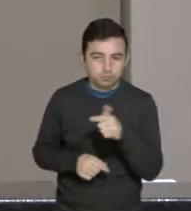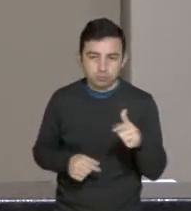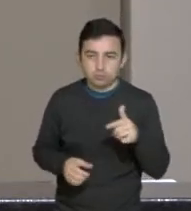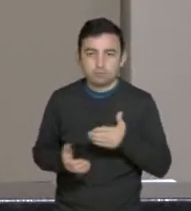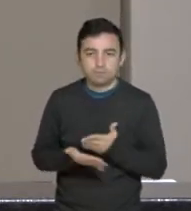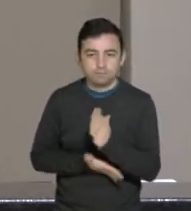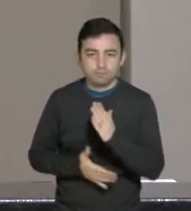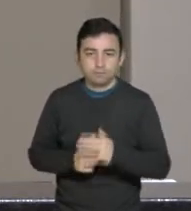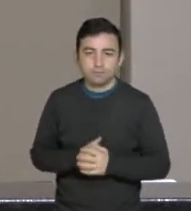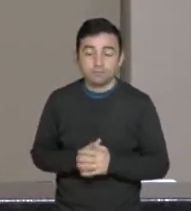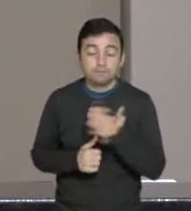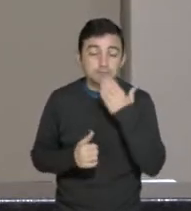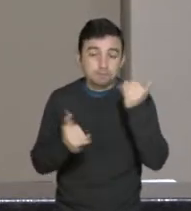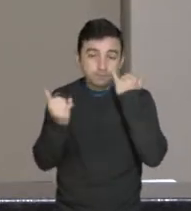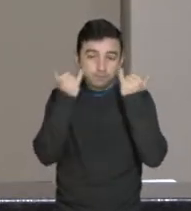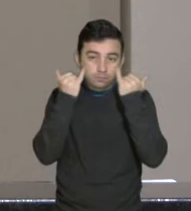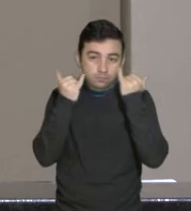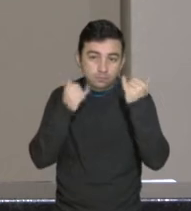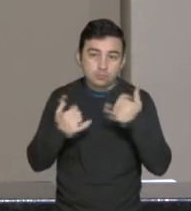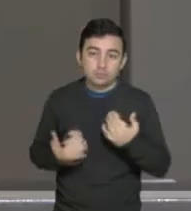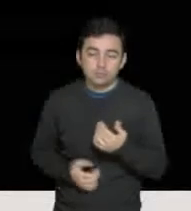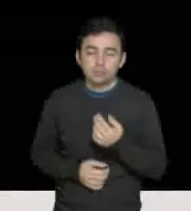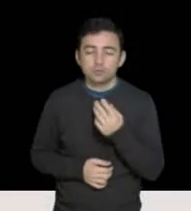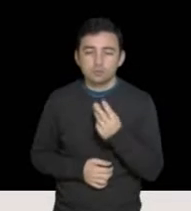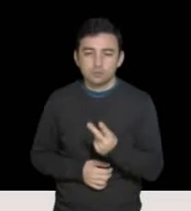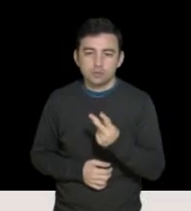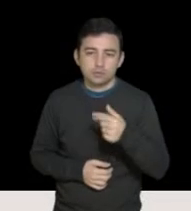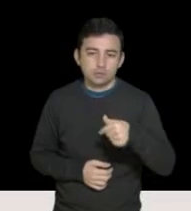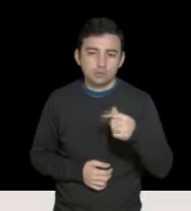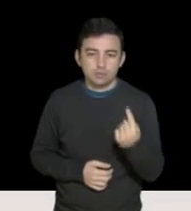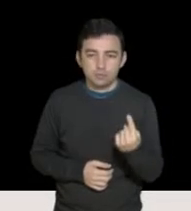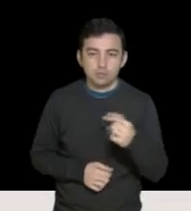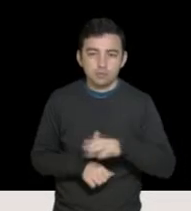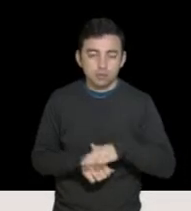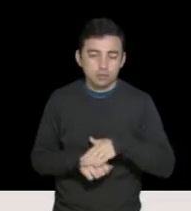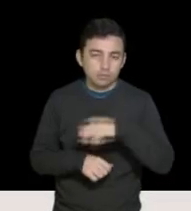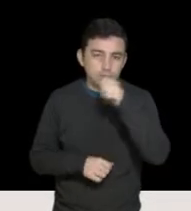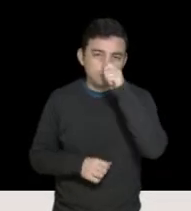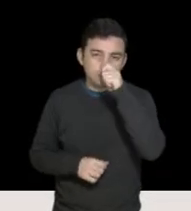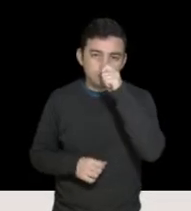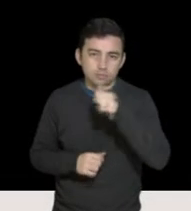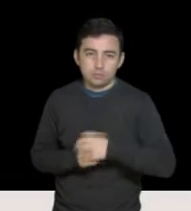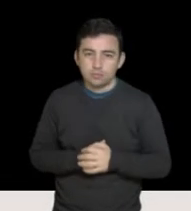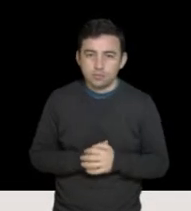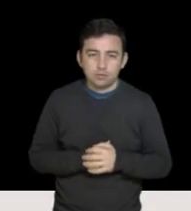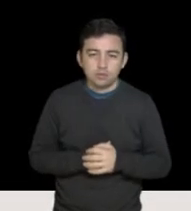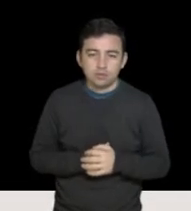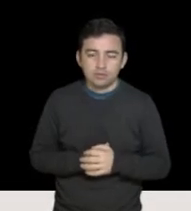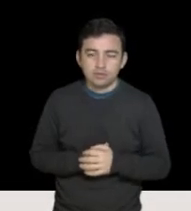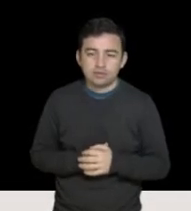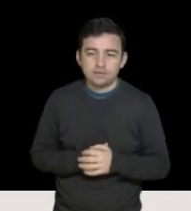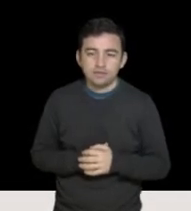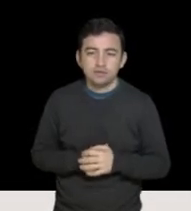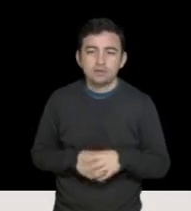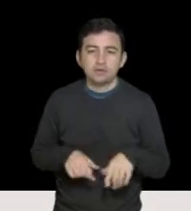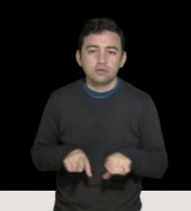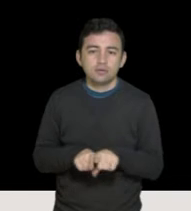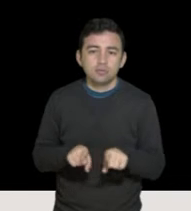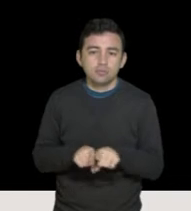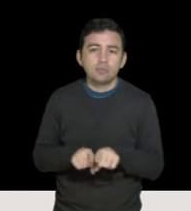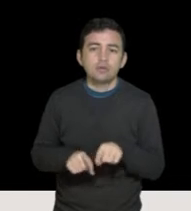aprovado. Pedido de informação 271, deputado João Amin, solicitando ao secretário de Casa